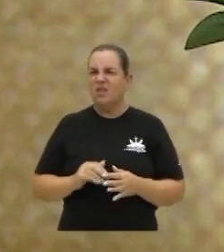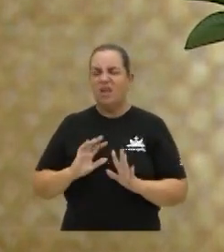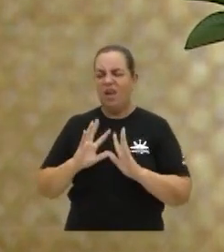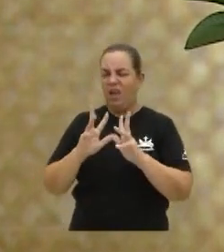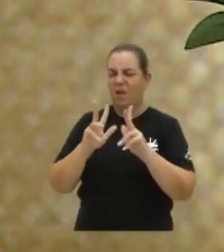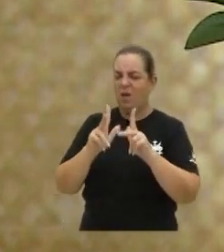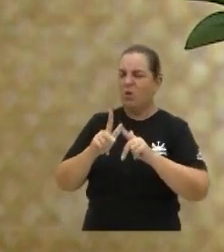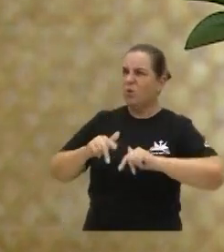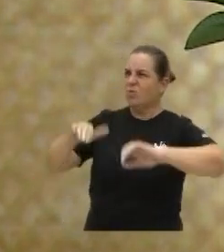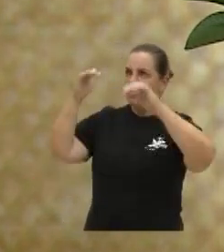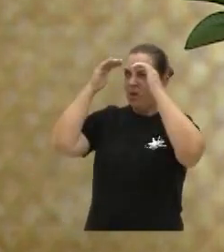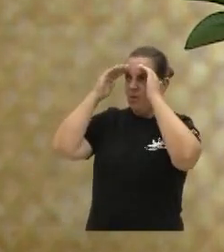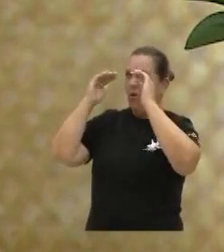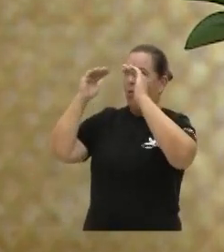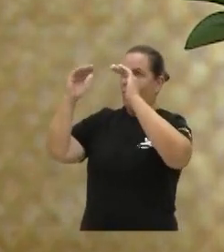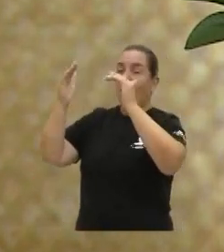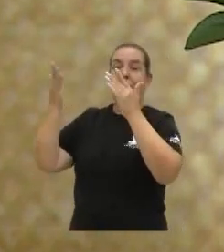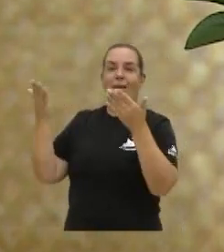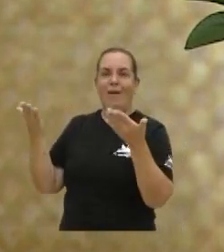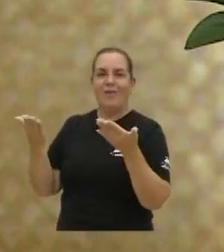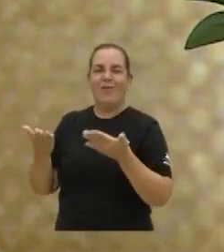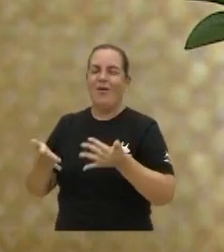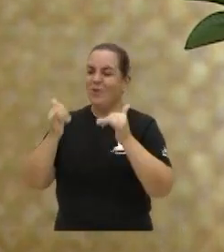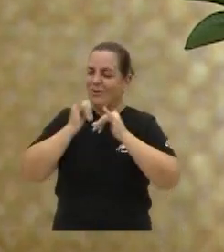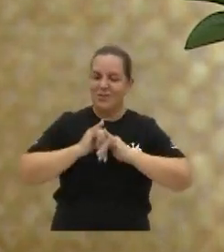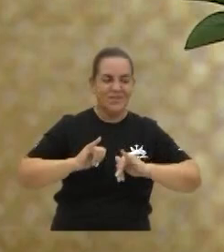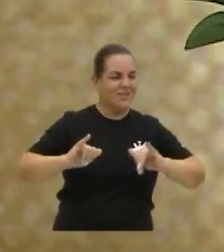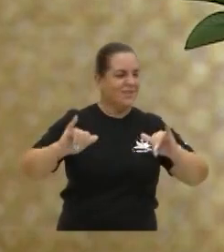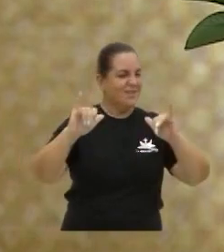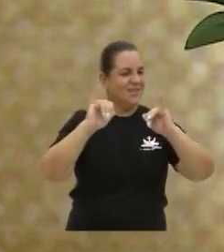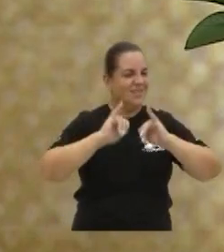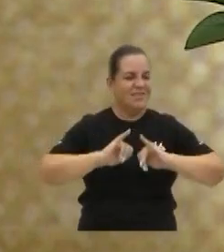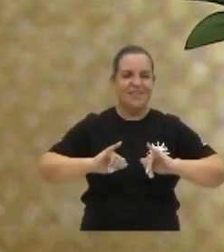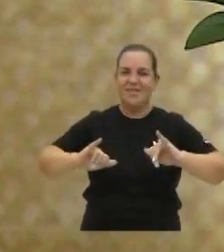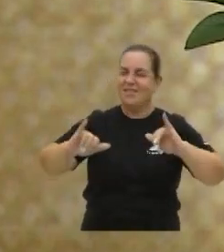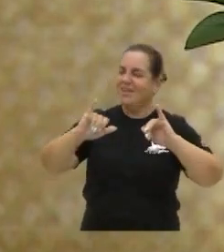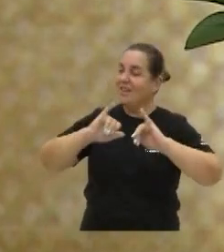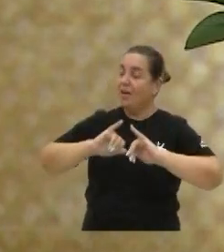Os que temem o Senhor, agora o